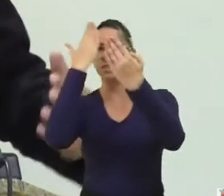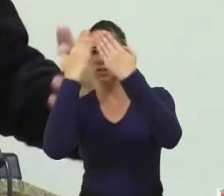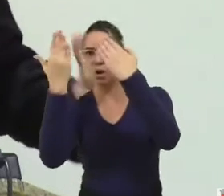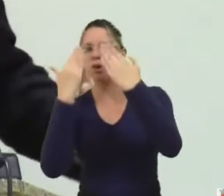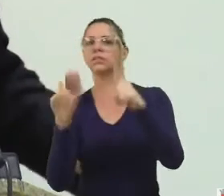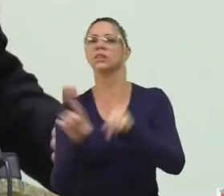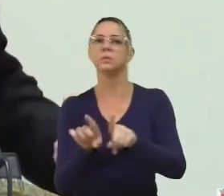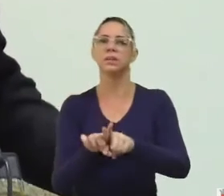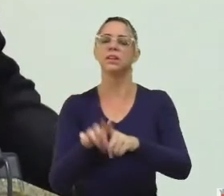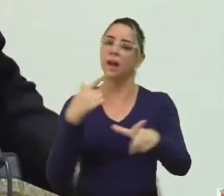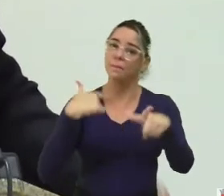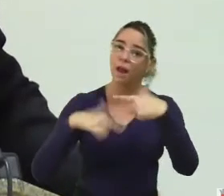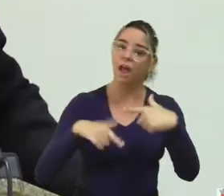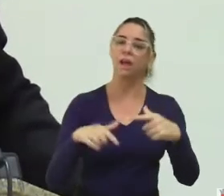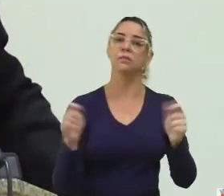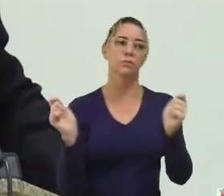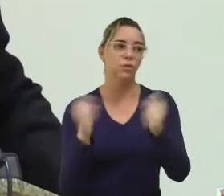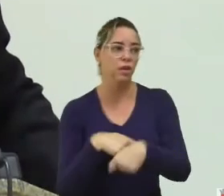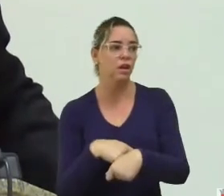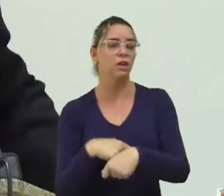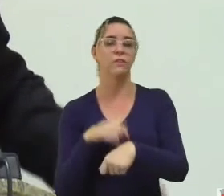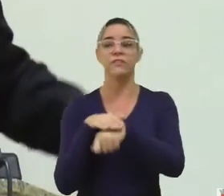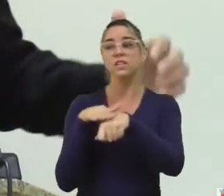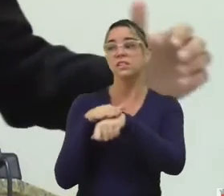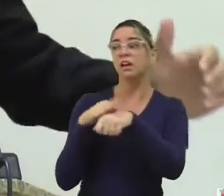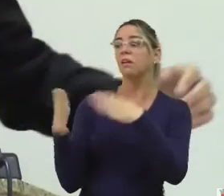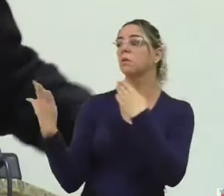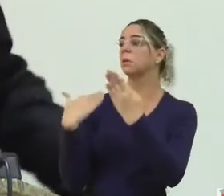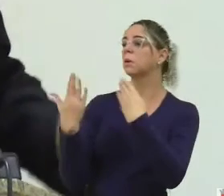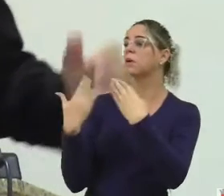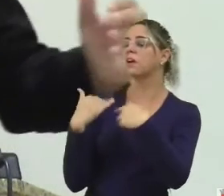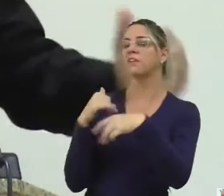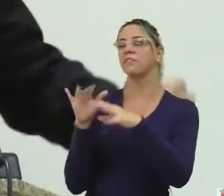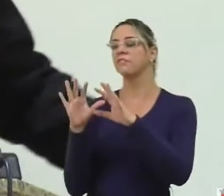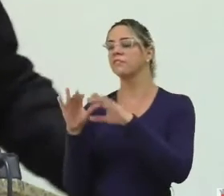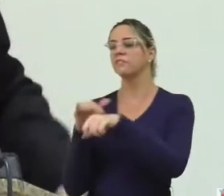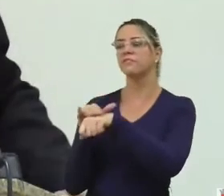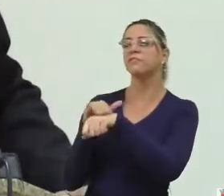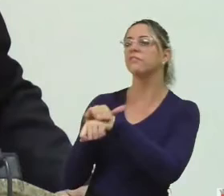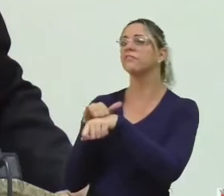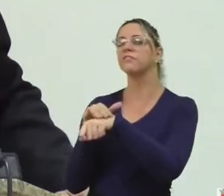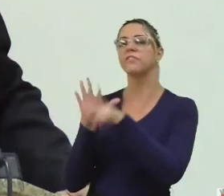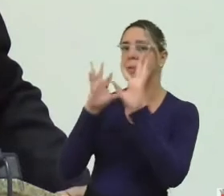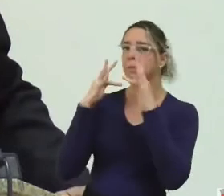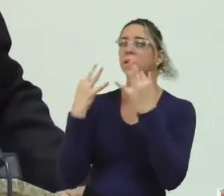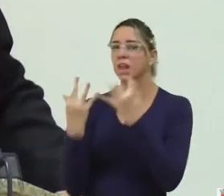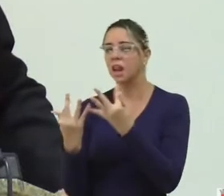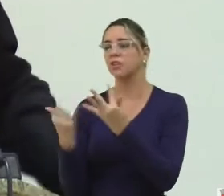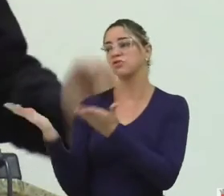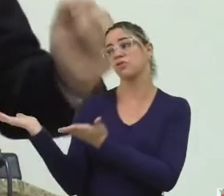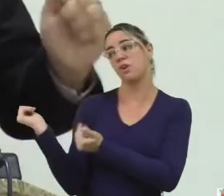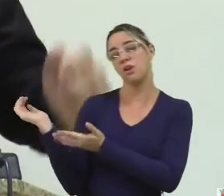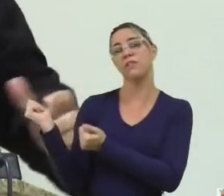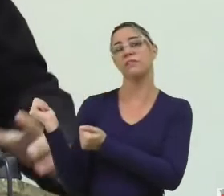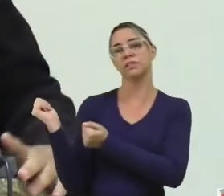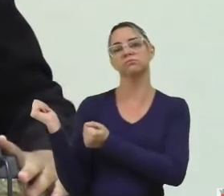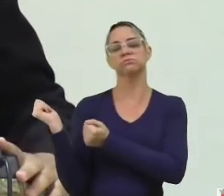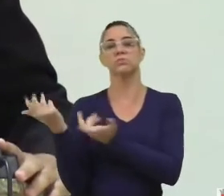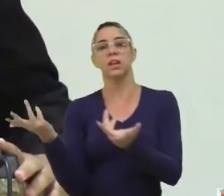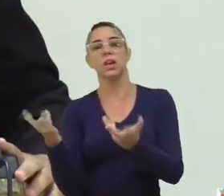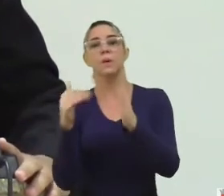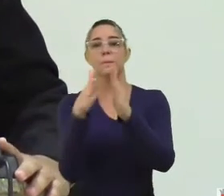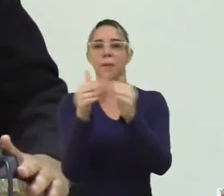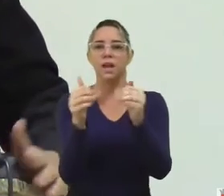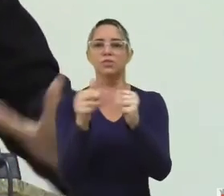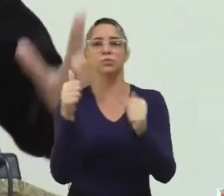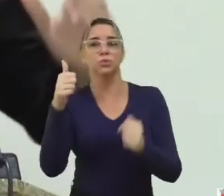trabalhar e conversar com essas famílias, essas crianças, esses adolescentes. Então, peço aqui,